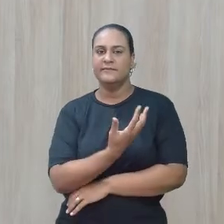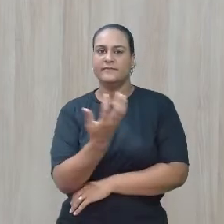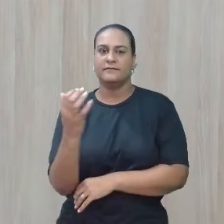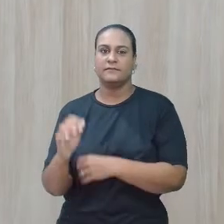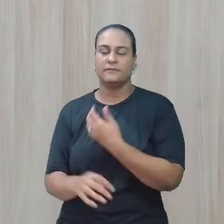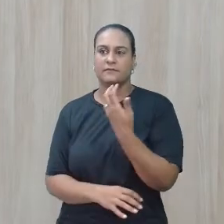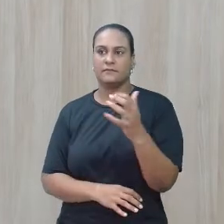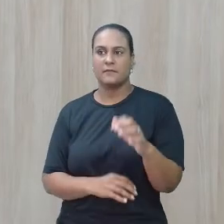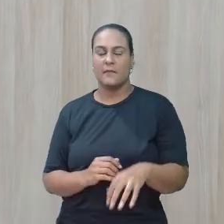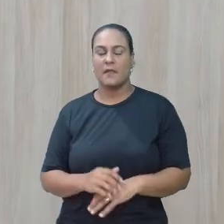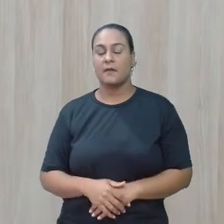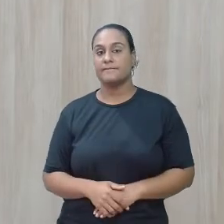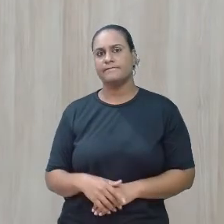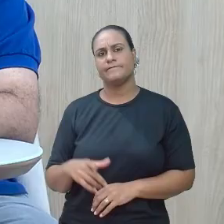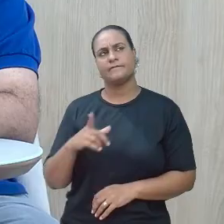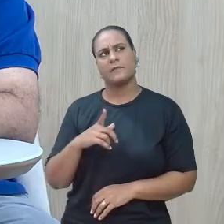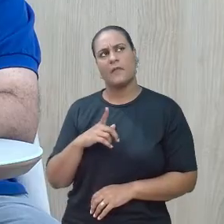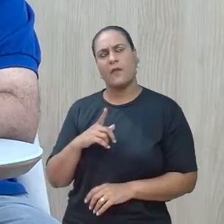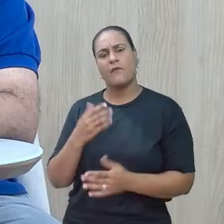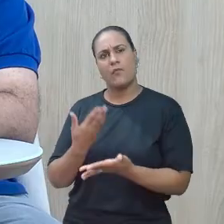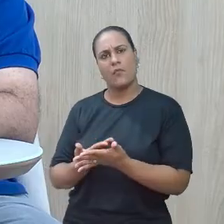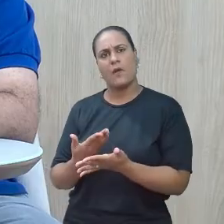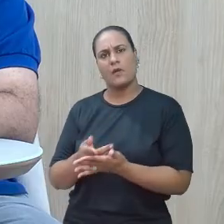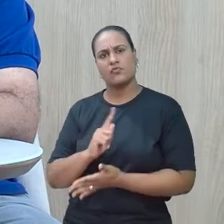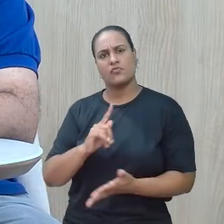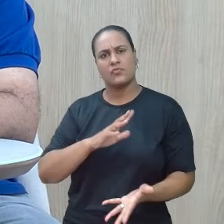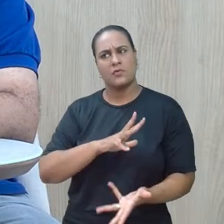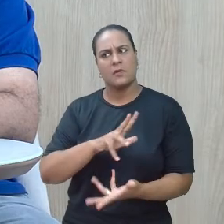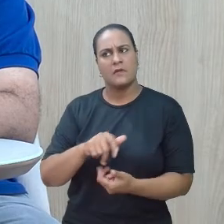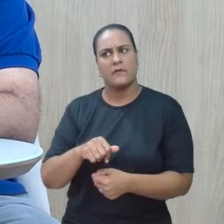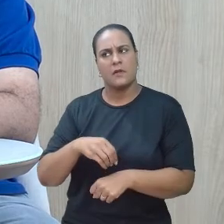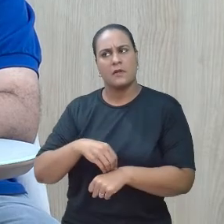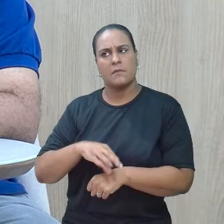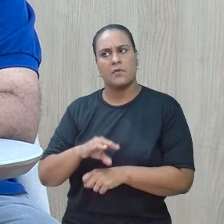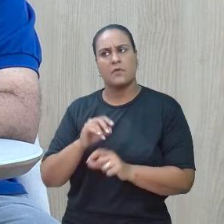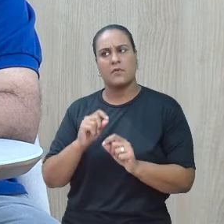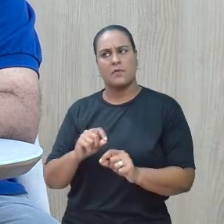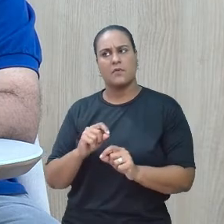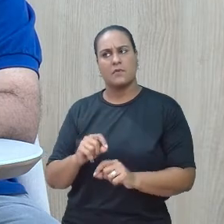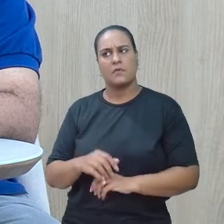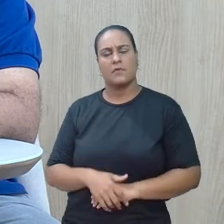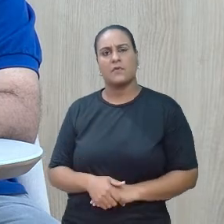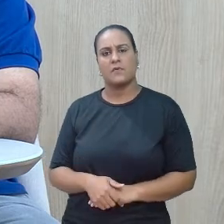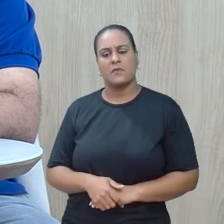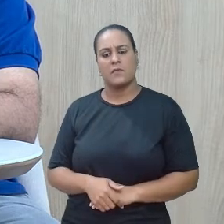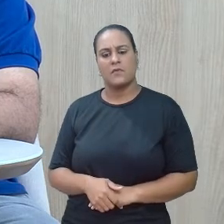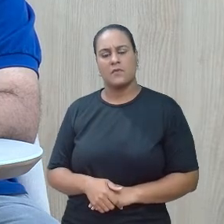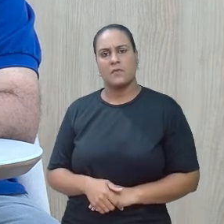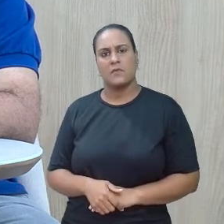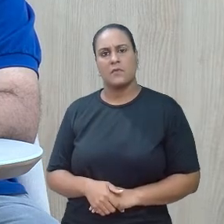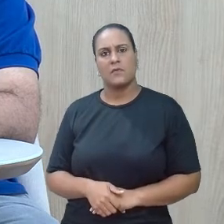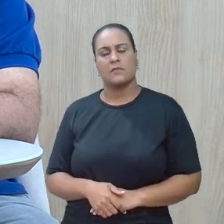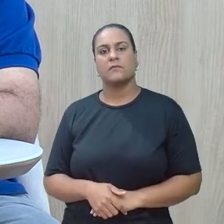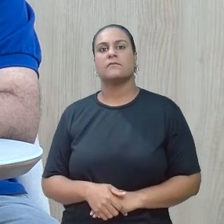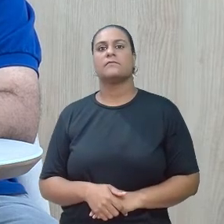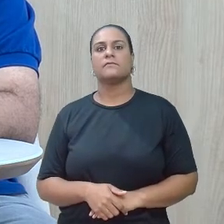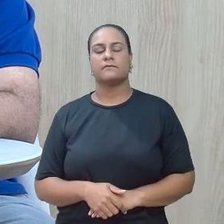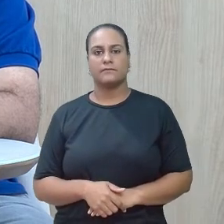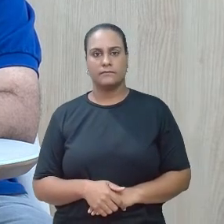ambiente. Teve até uma aula aqui, professora, de geografia nossa, que a gente citou a questão do sensoramento